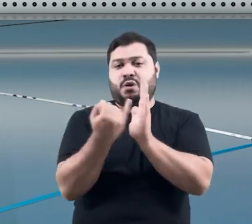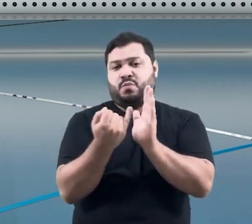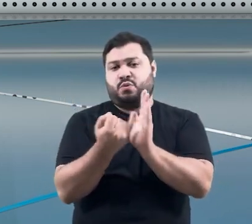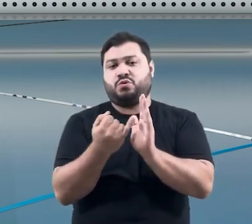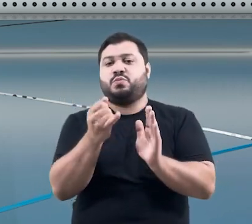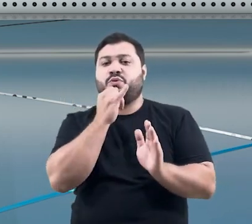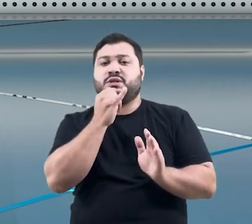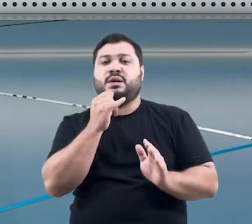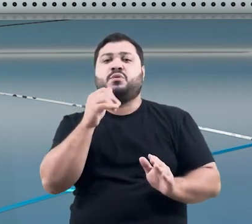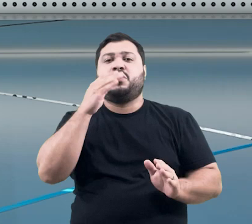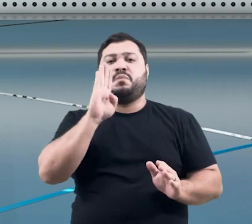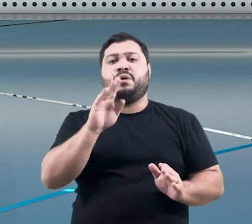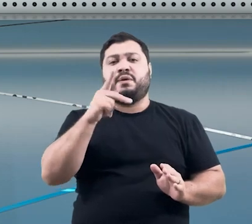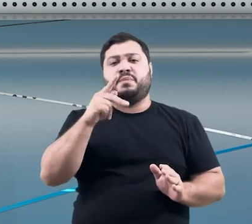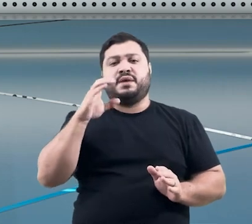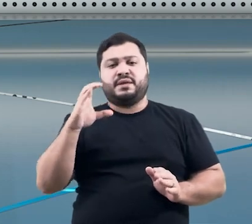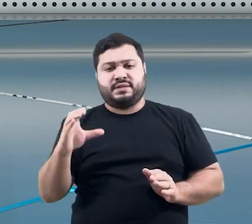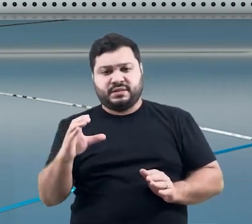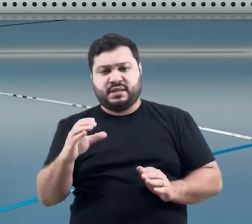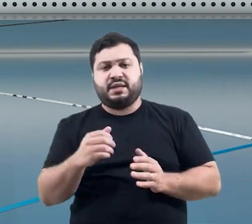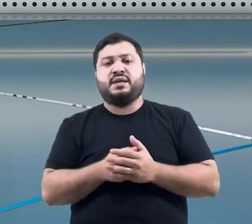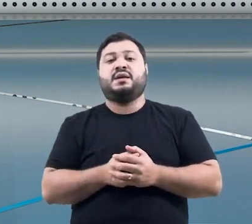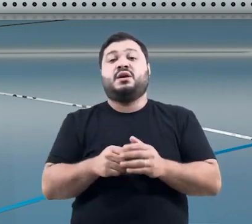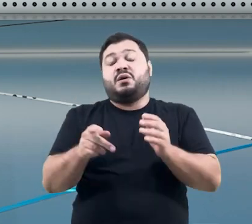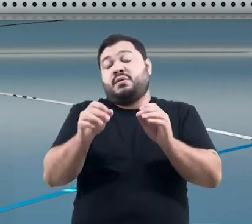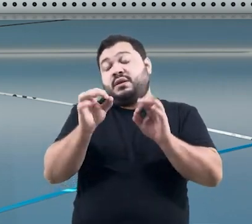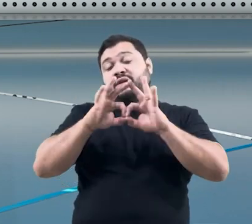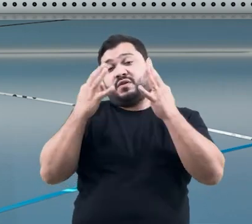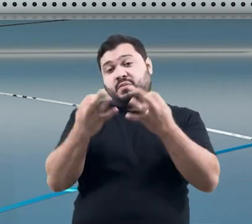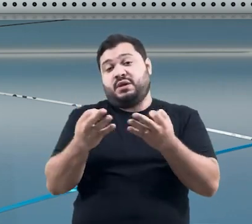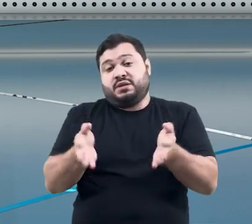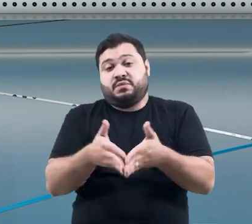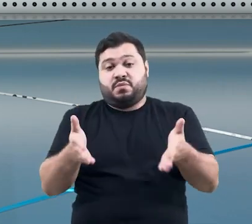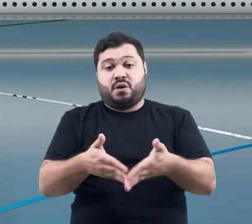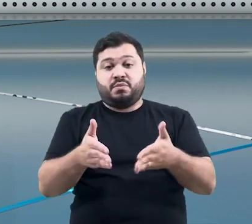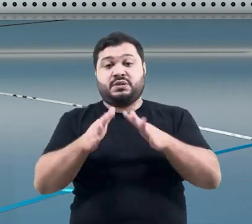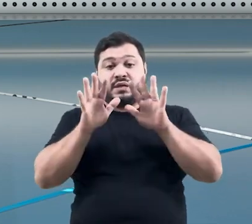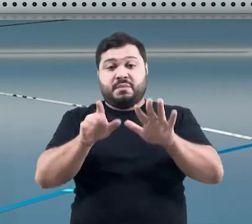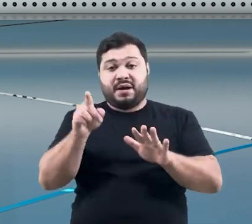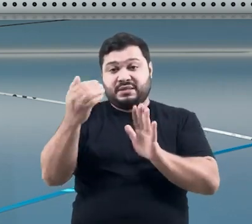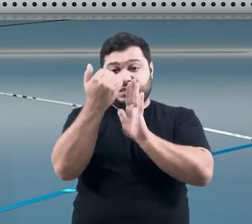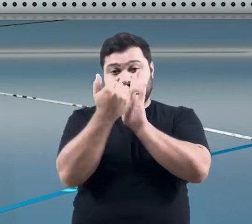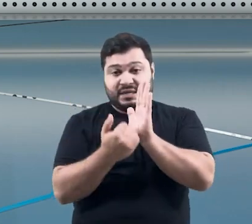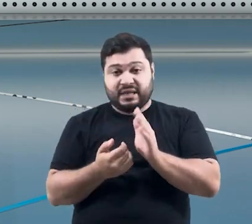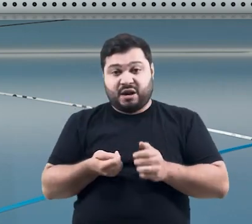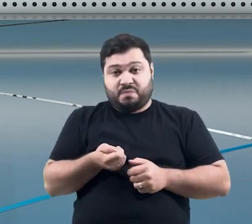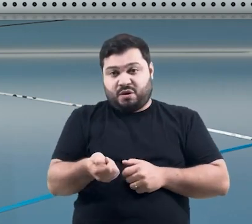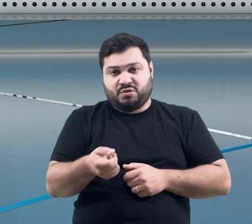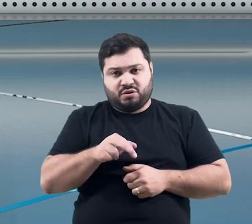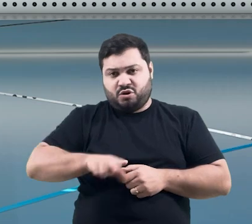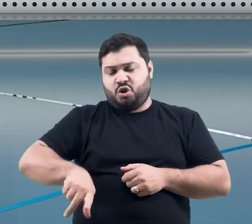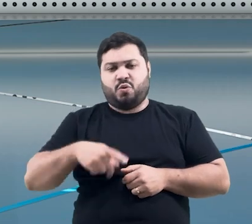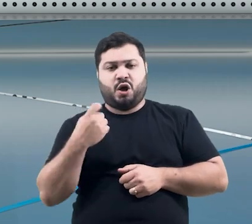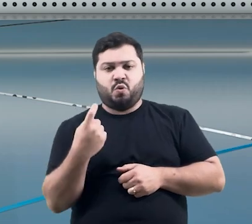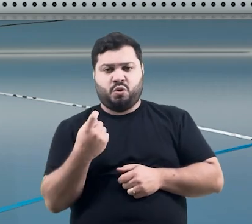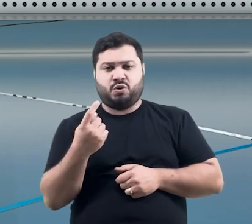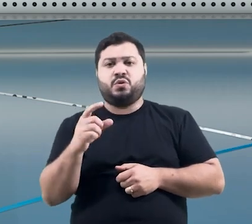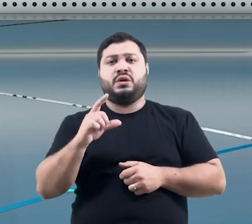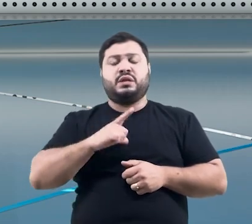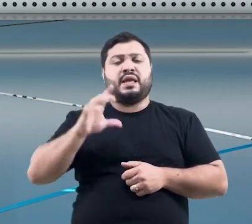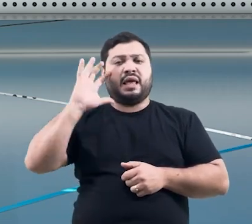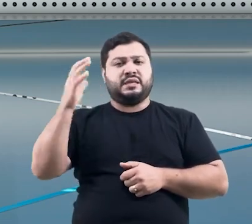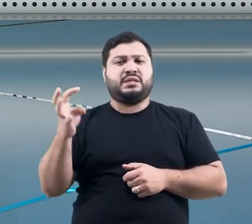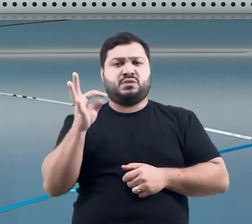benefícios previdenciários, como o benefício de prestação continuada no caso das famílias de baixa renda. Mas esse critério para a concessão não